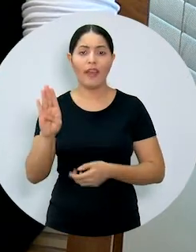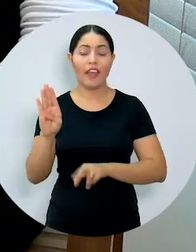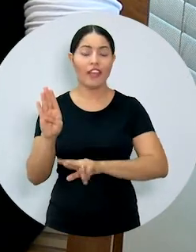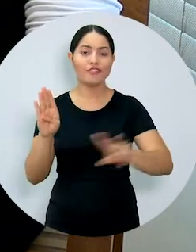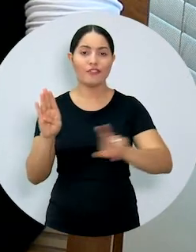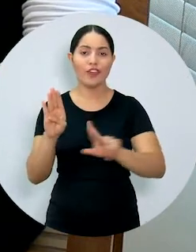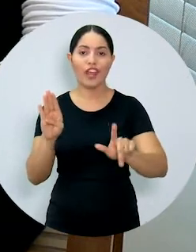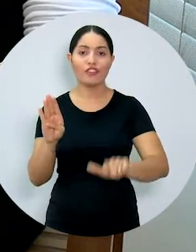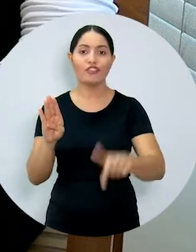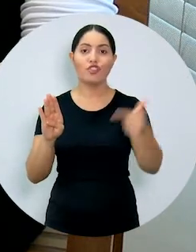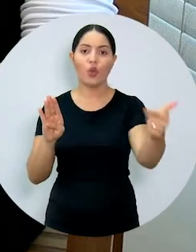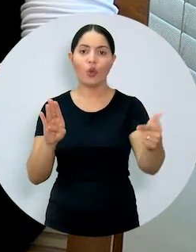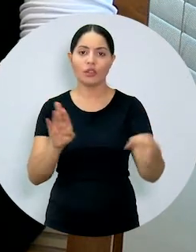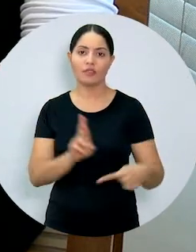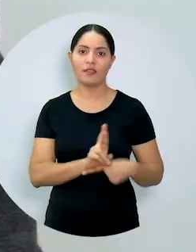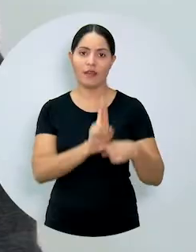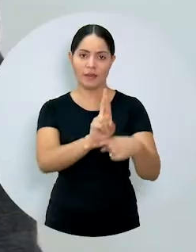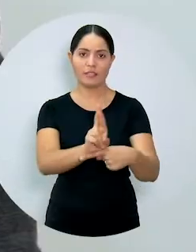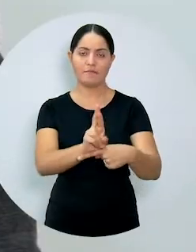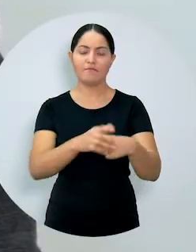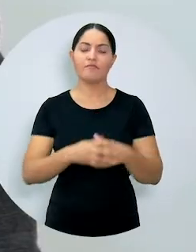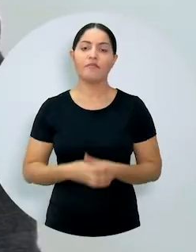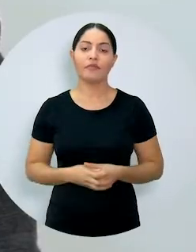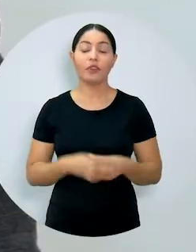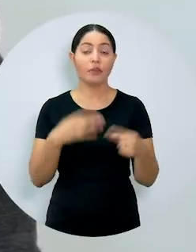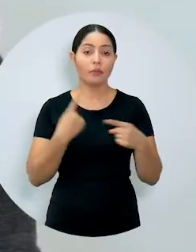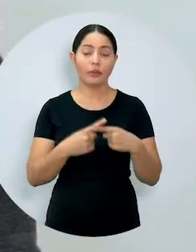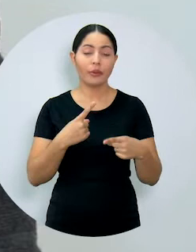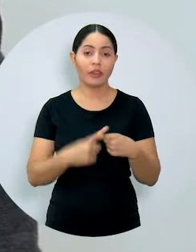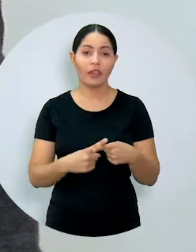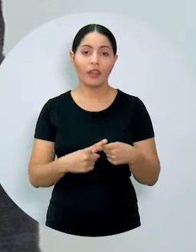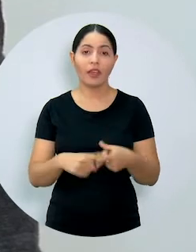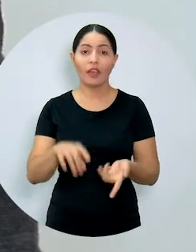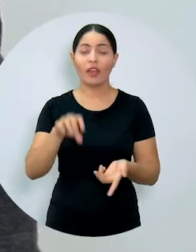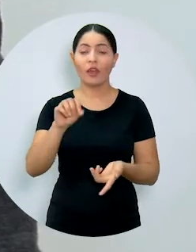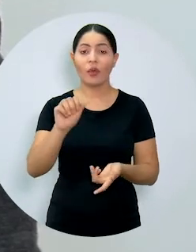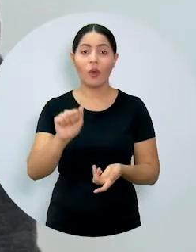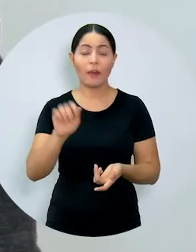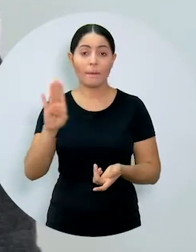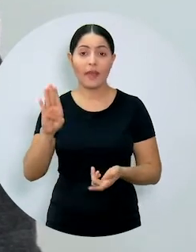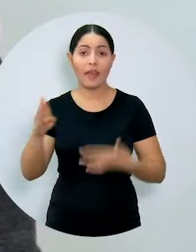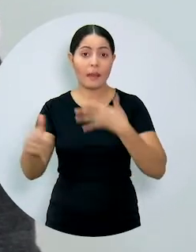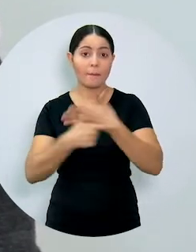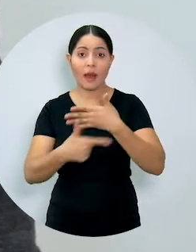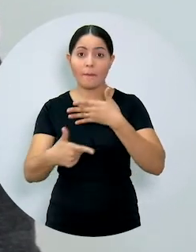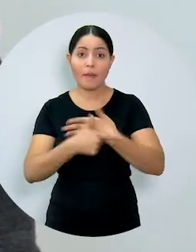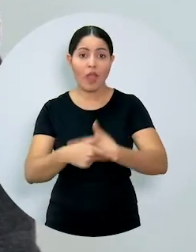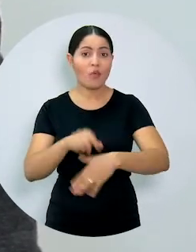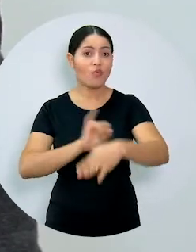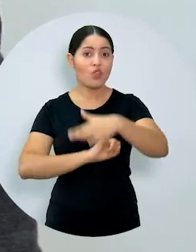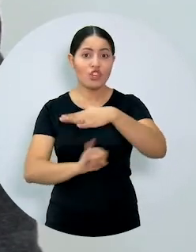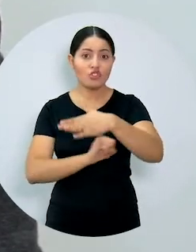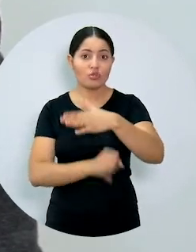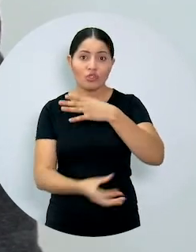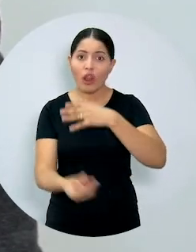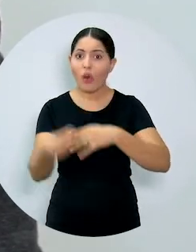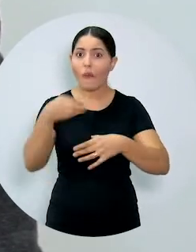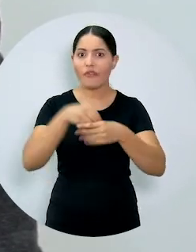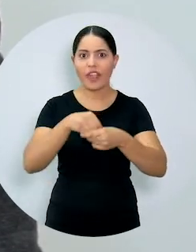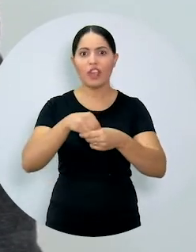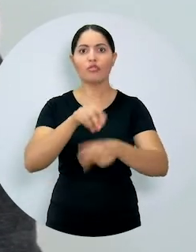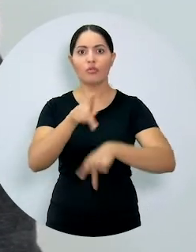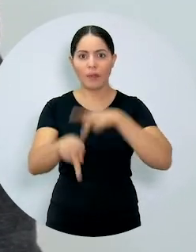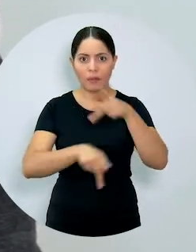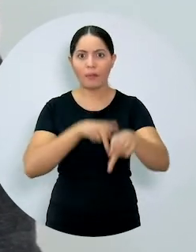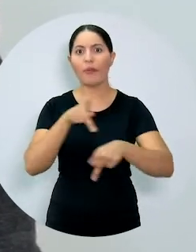instituições representativas de profissões, porque ela tem um papel institucional. Ela tem